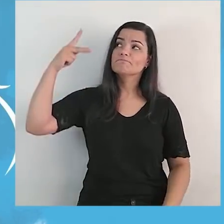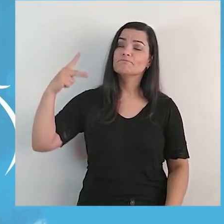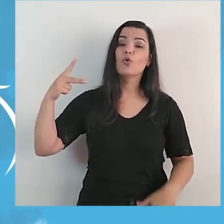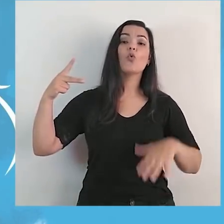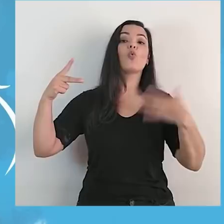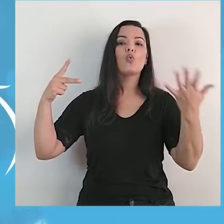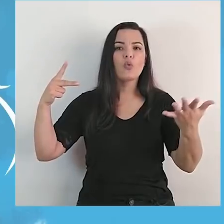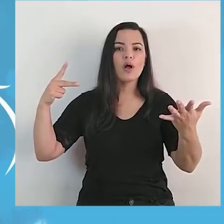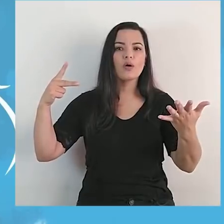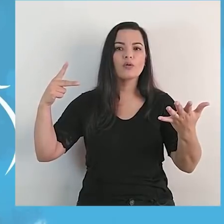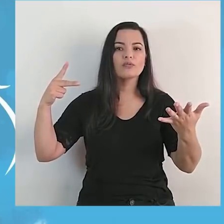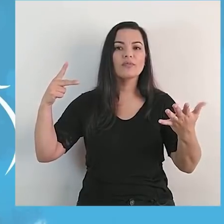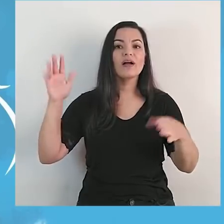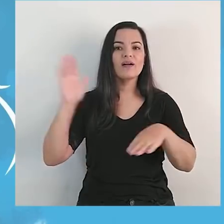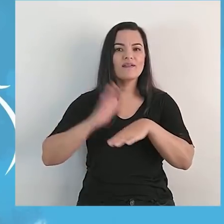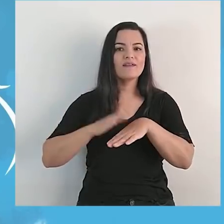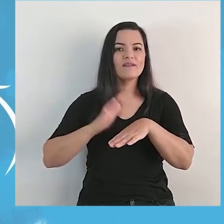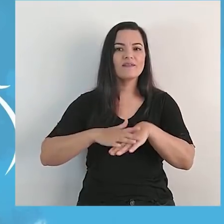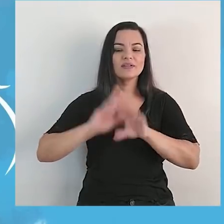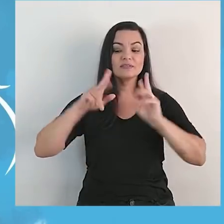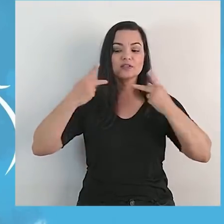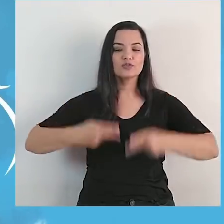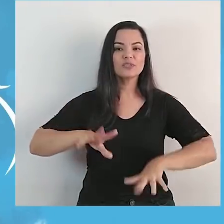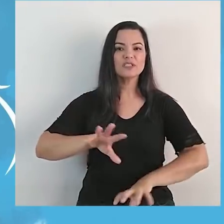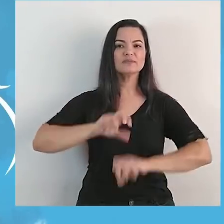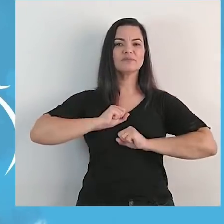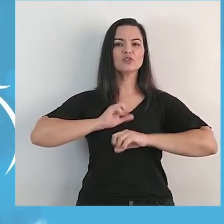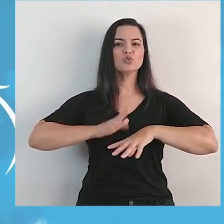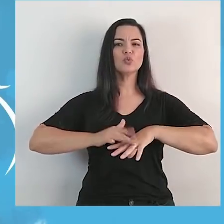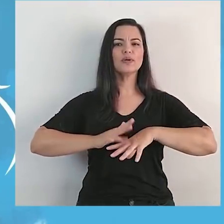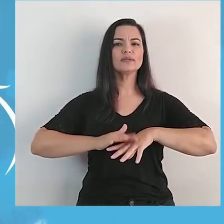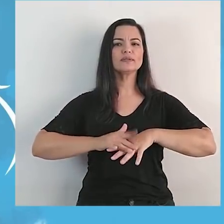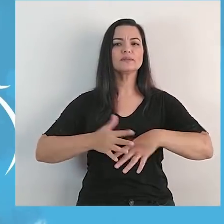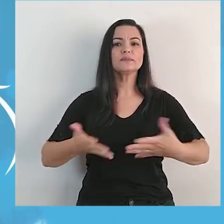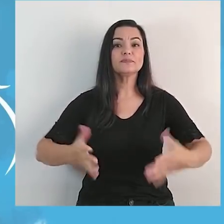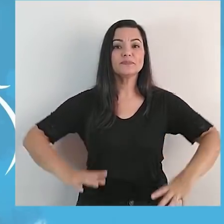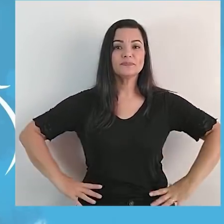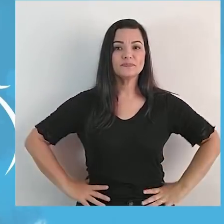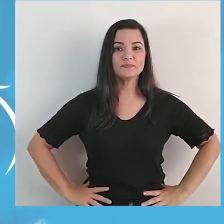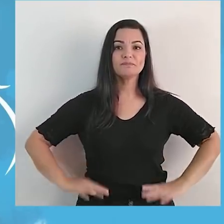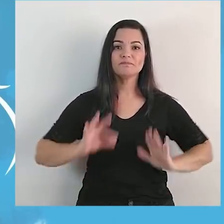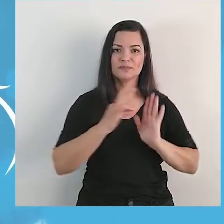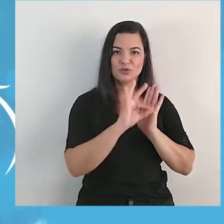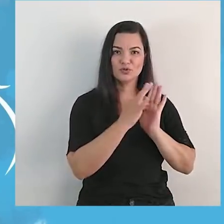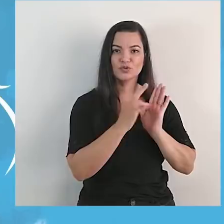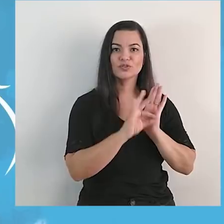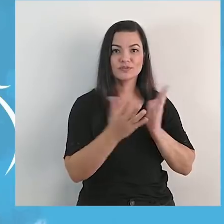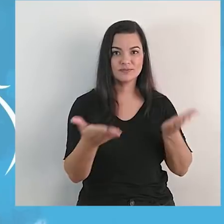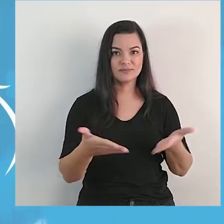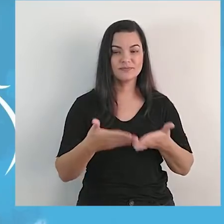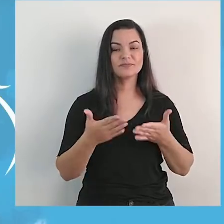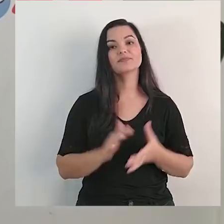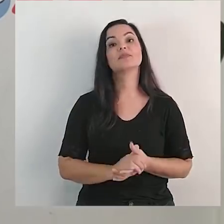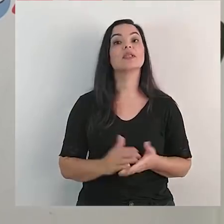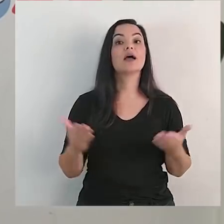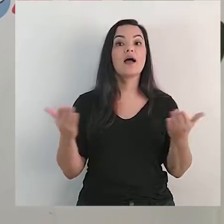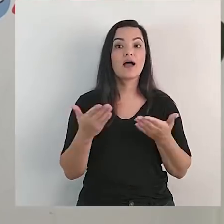Qual dessas situações contribui mais para nos contaminarmos? Registrem